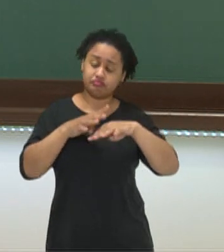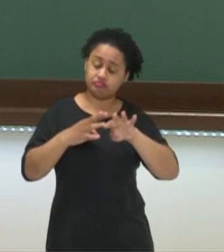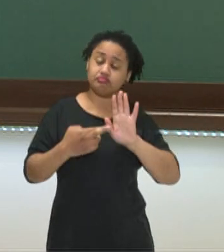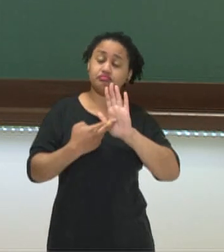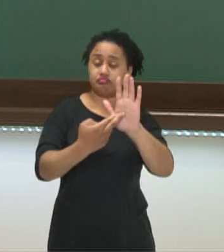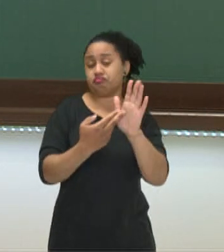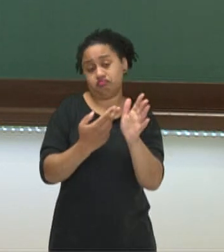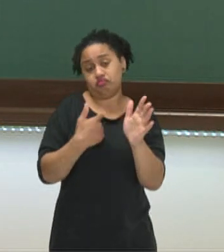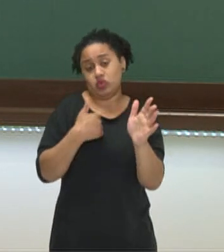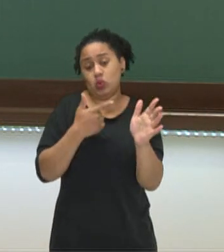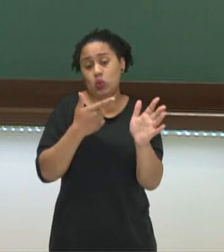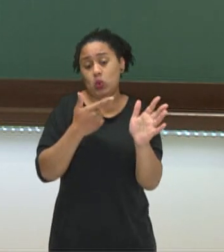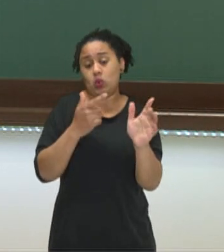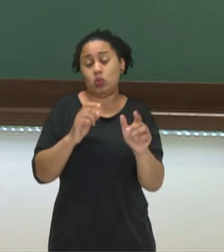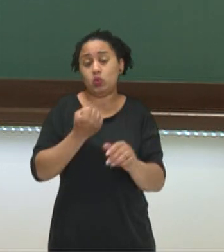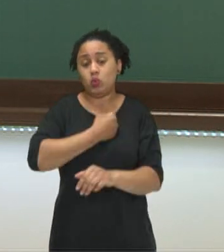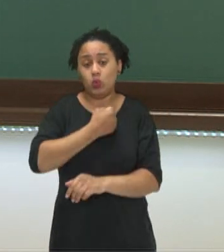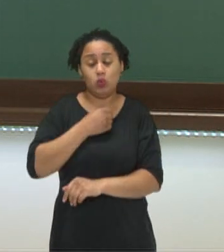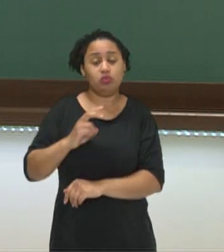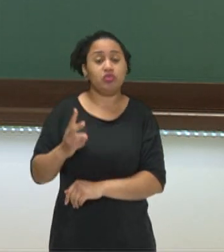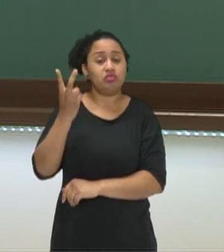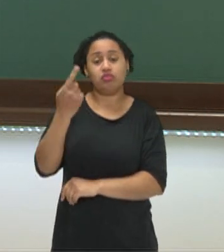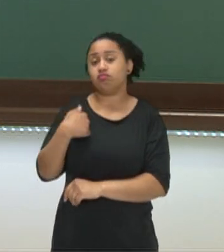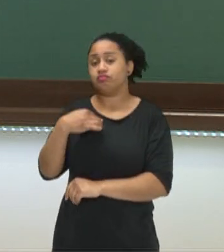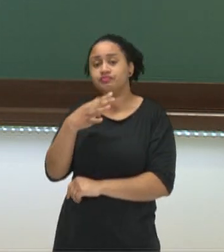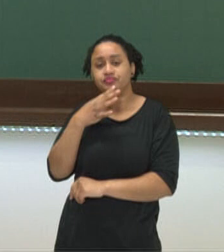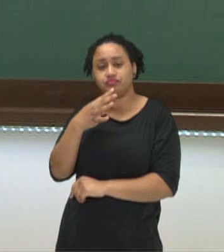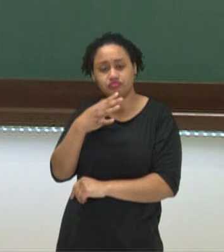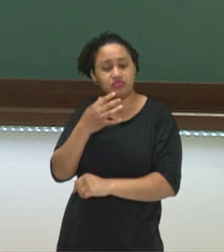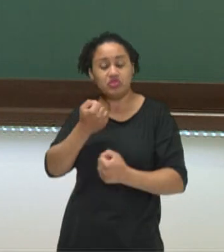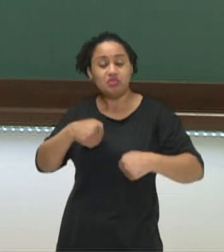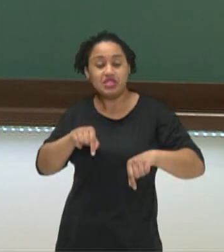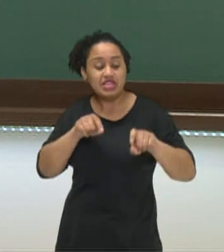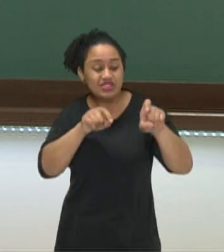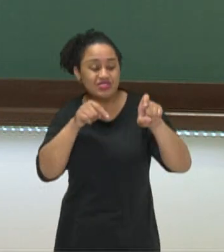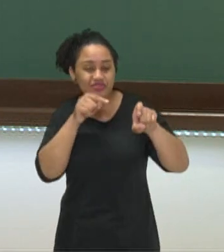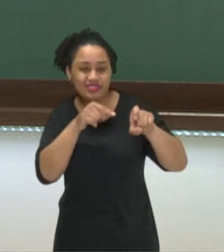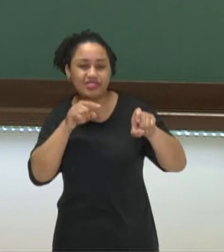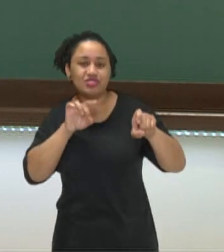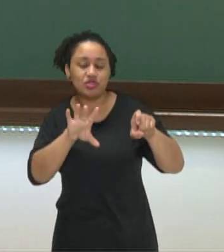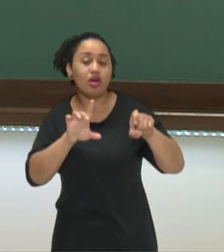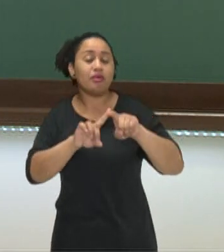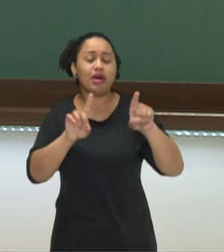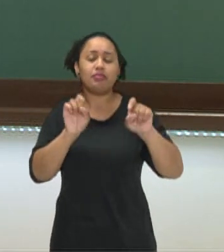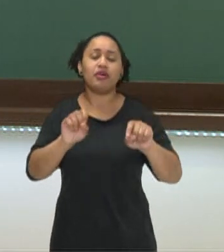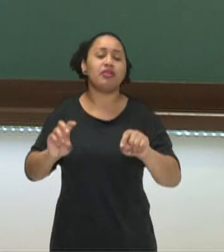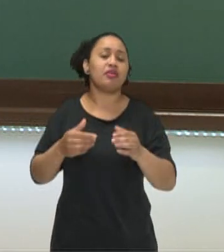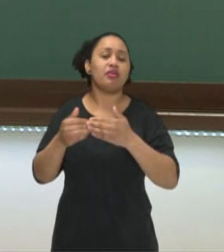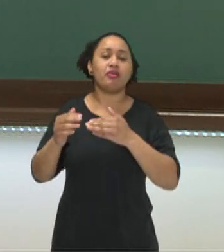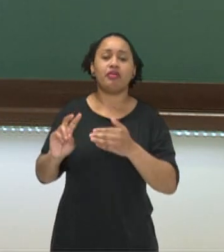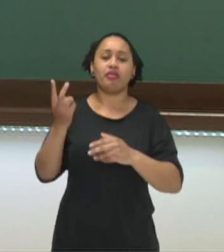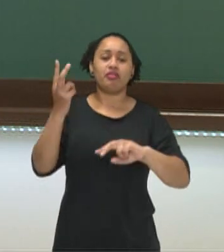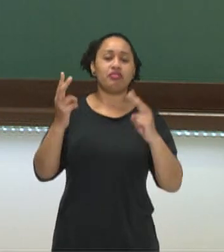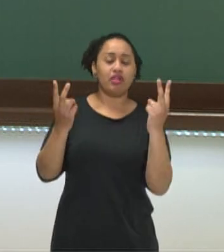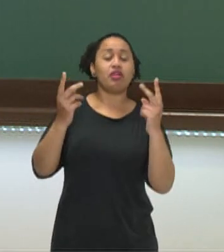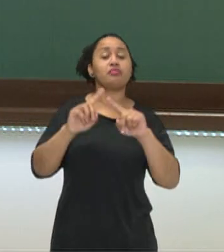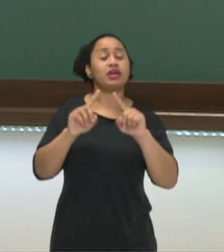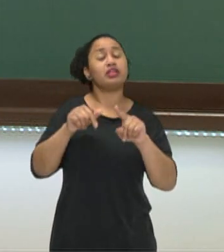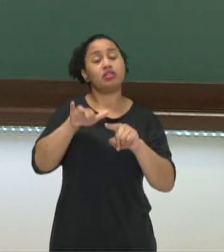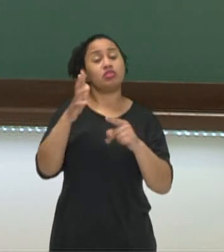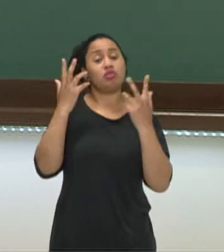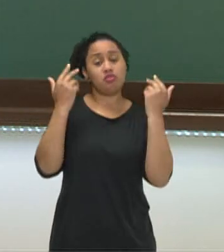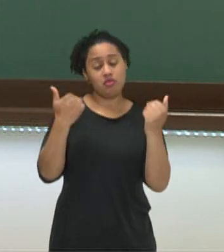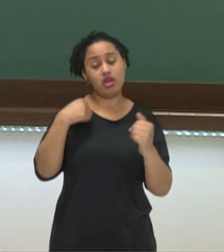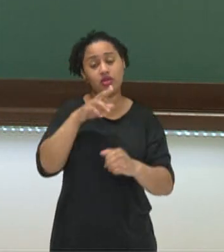só X, né? Pode ser qualquer letrinha do nosso alfabeto, mas é bem mais comum usarmos o X, tá